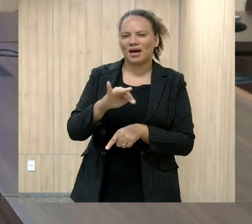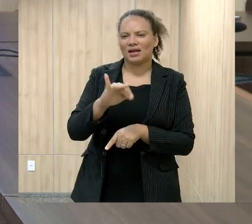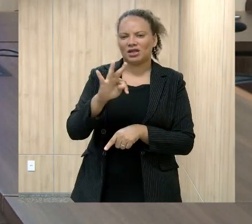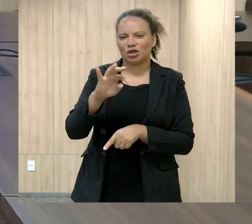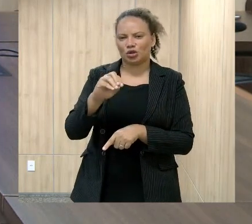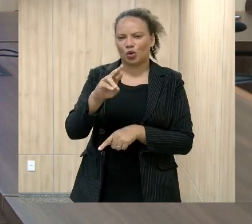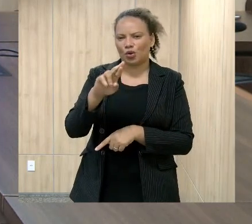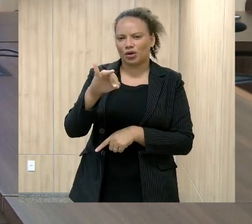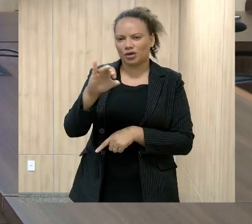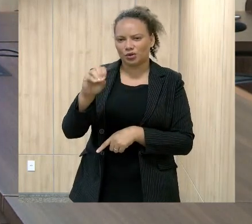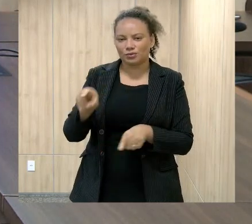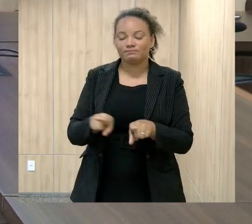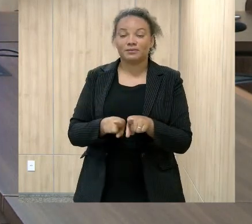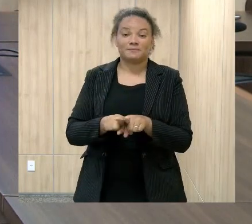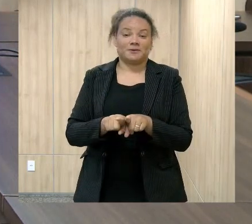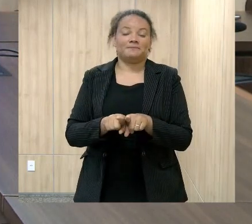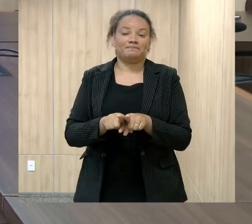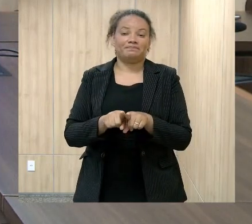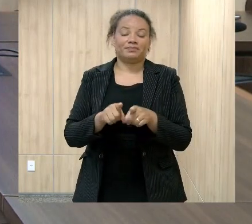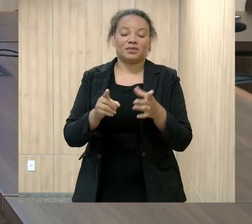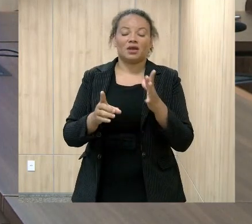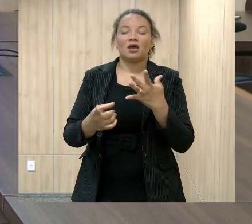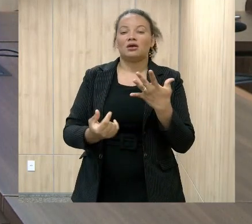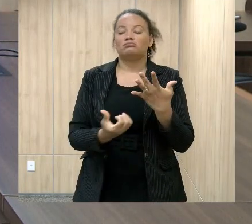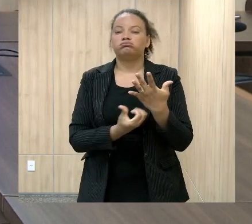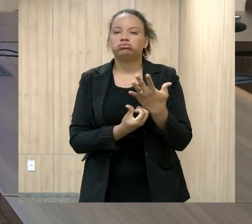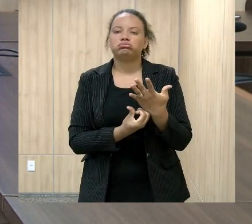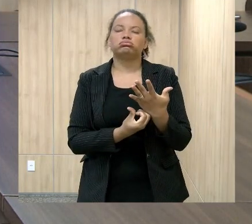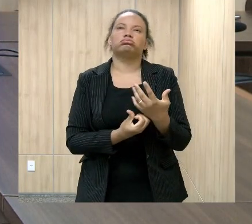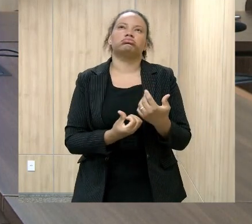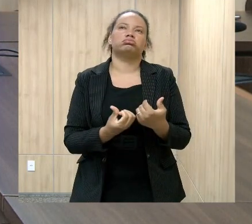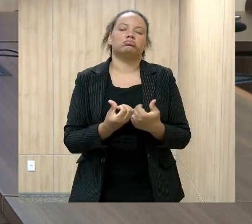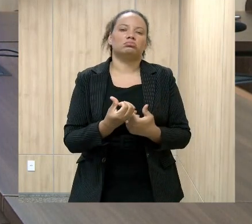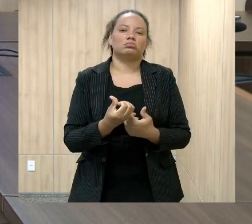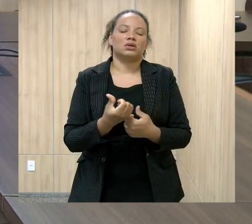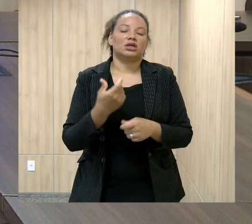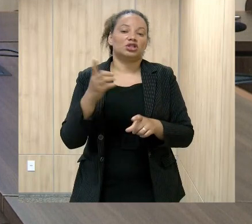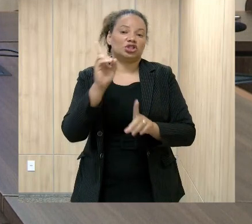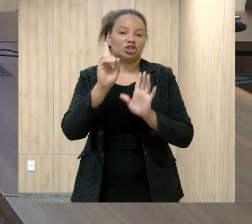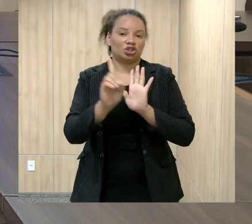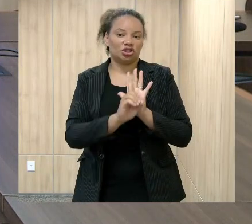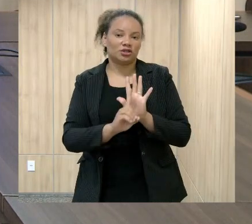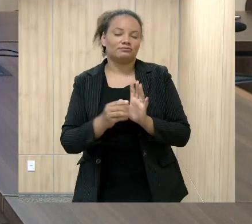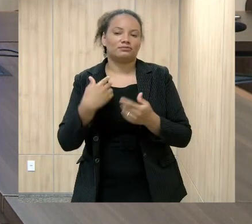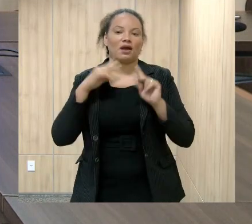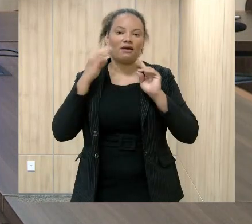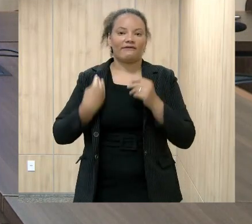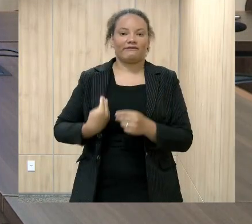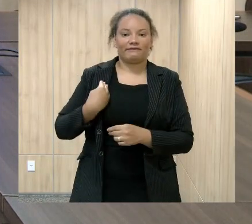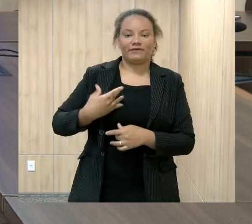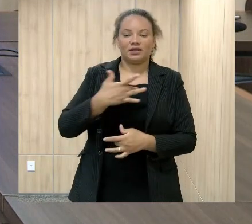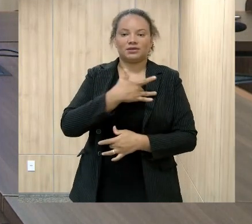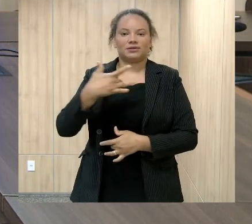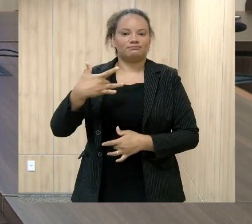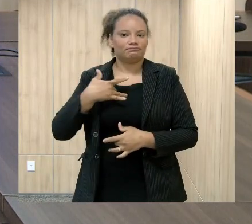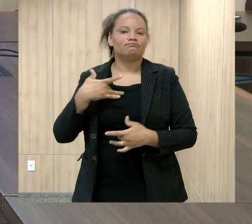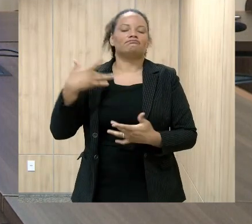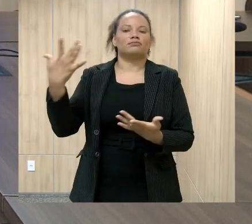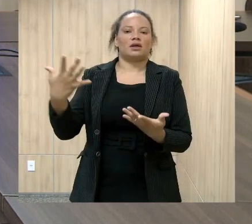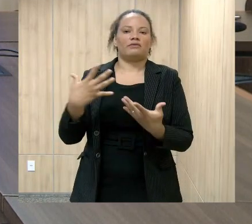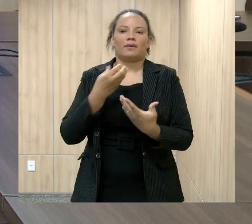maritórios direito de acesso ao uso da biodiversidade a defesa dos bem comum Vida Saudável com